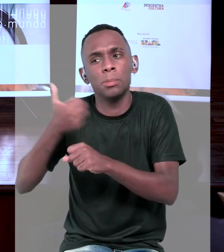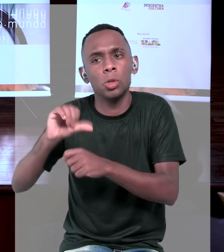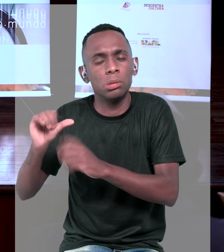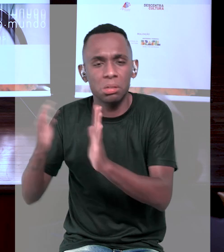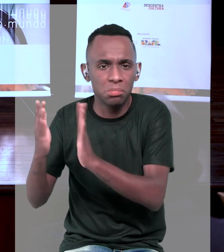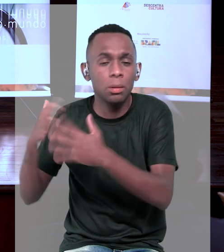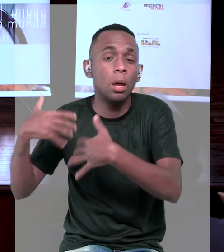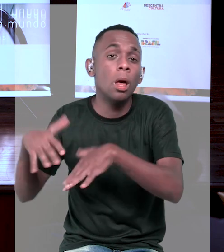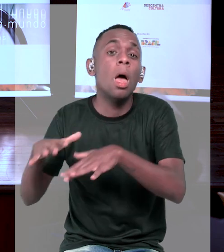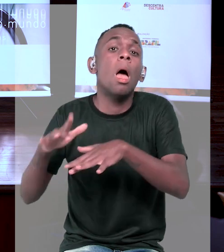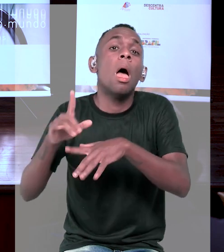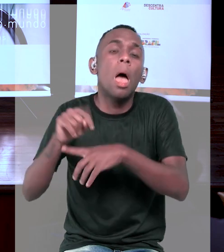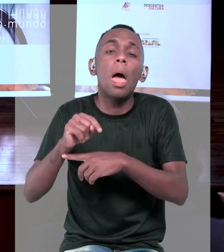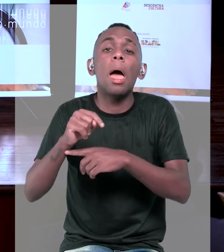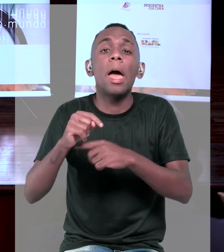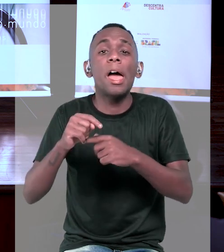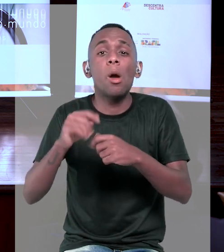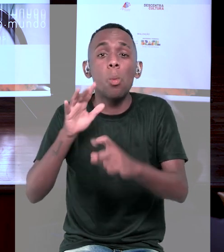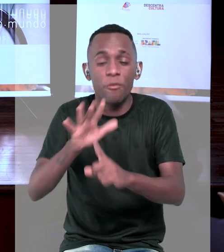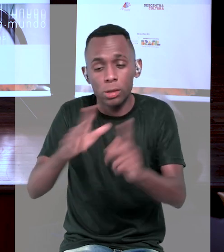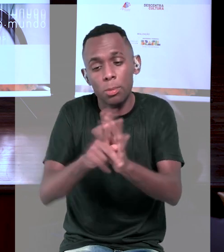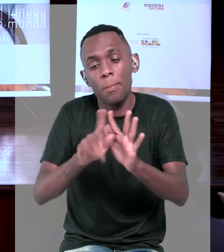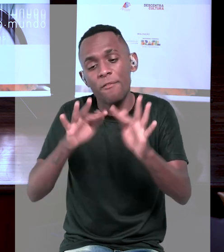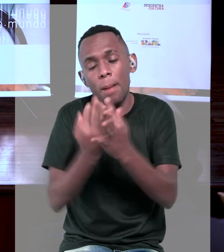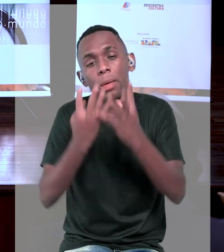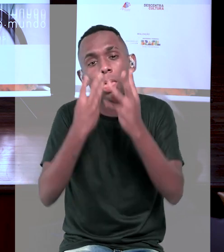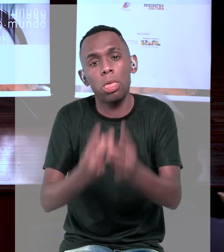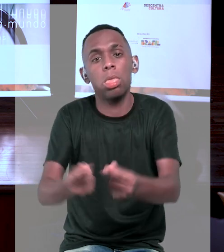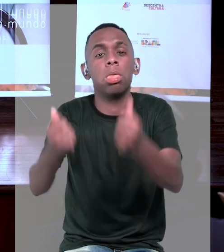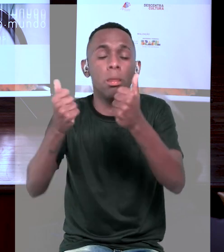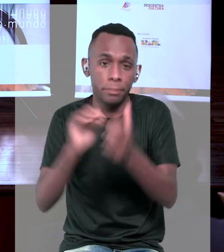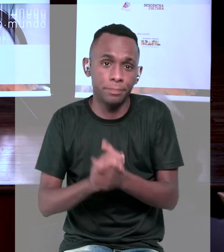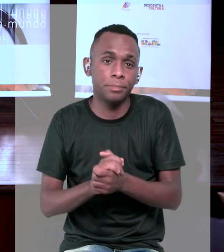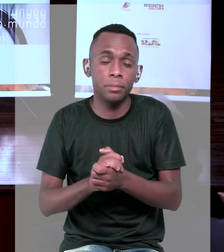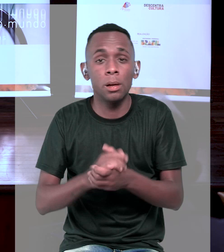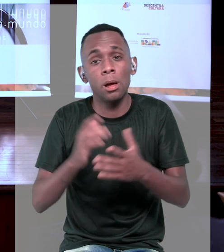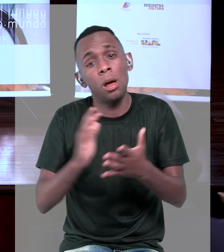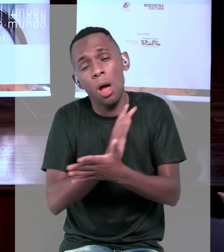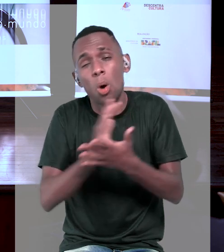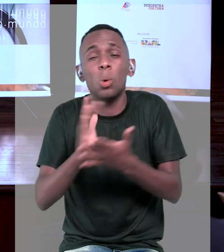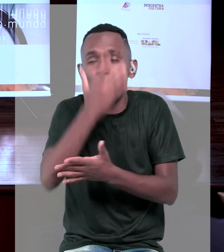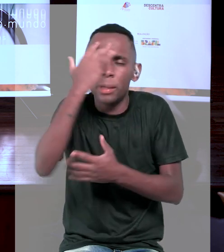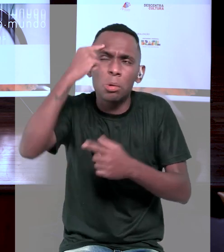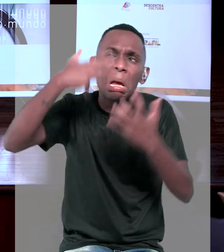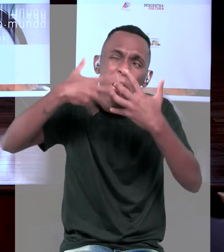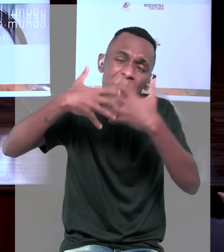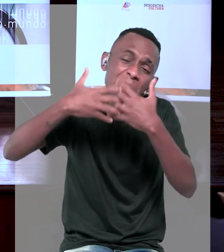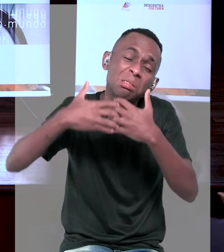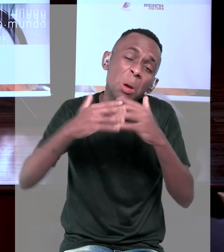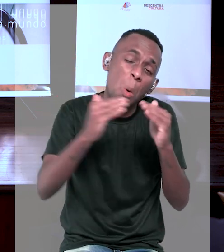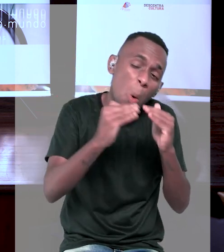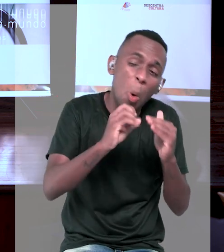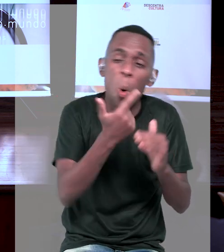fator de destruição da família e tal. Um pouco os críticos tinham razão, e um pouco não tinham, e o mundo